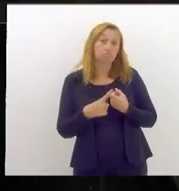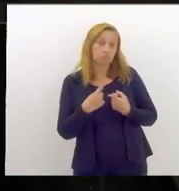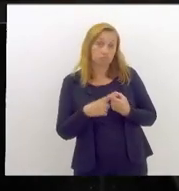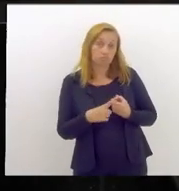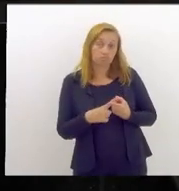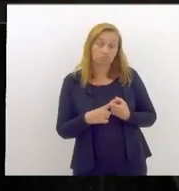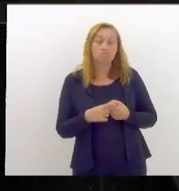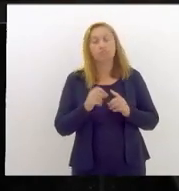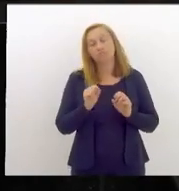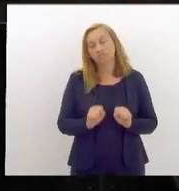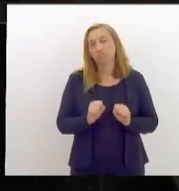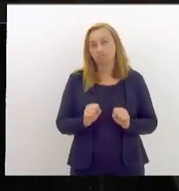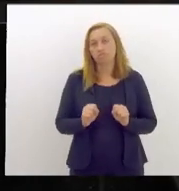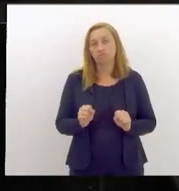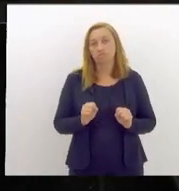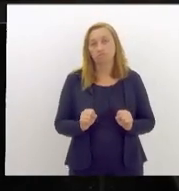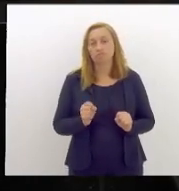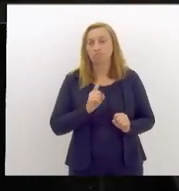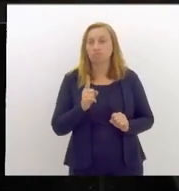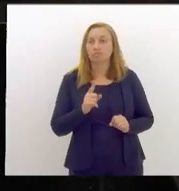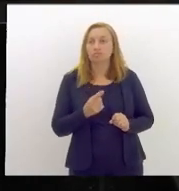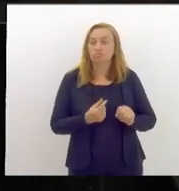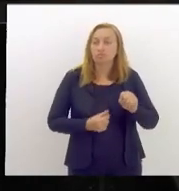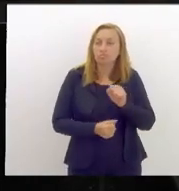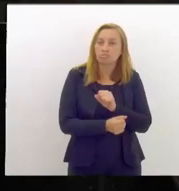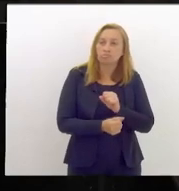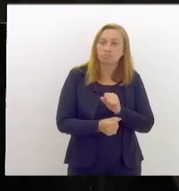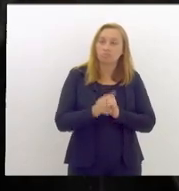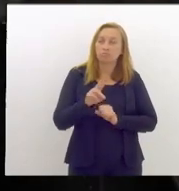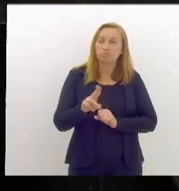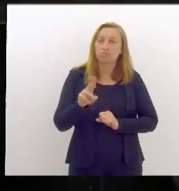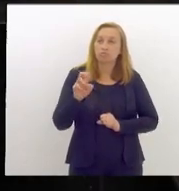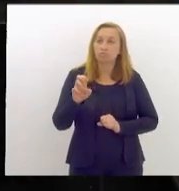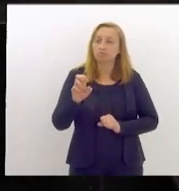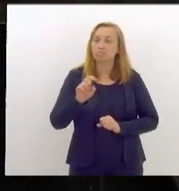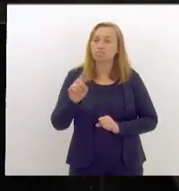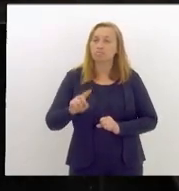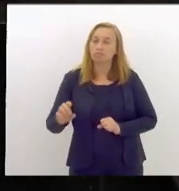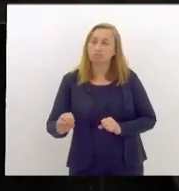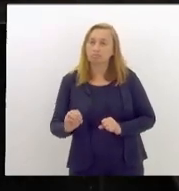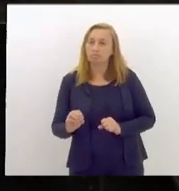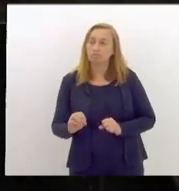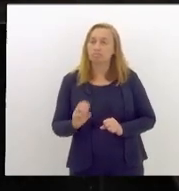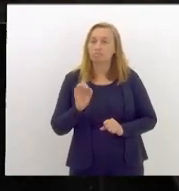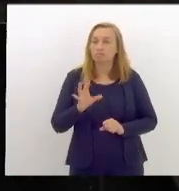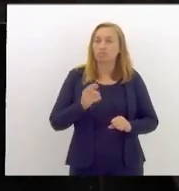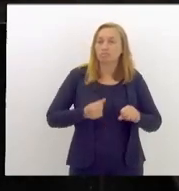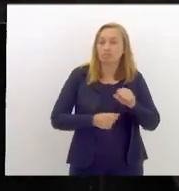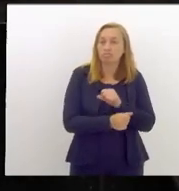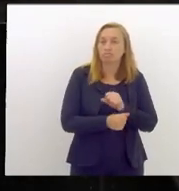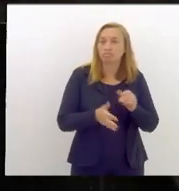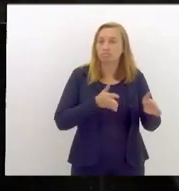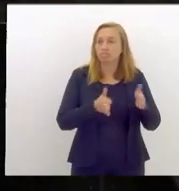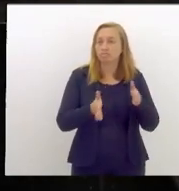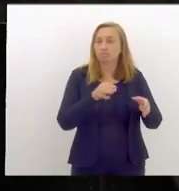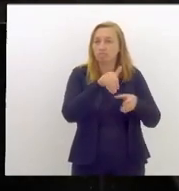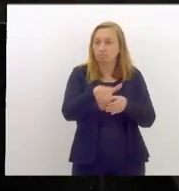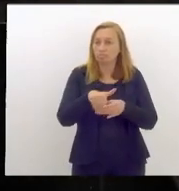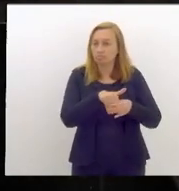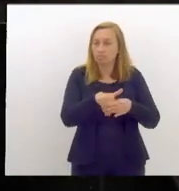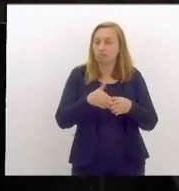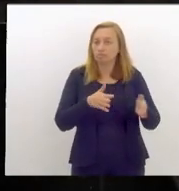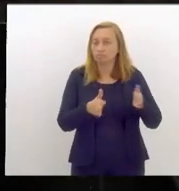ele poderia não mais investir não o Enzo e investir em período de campanha